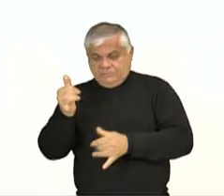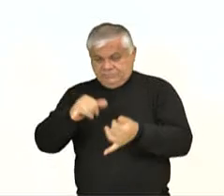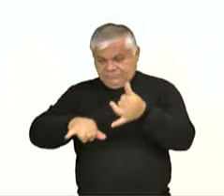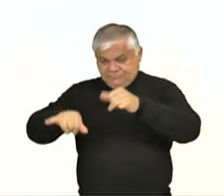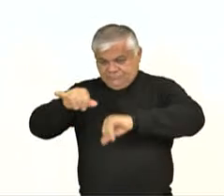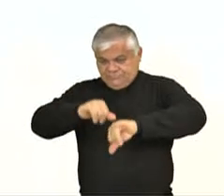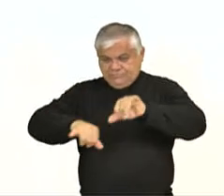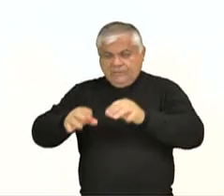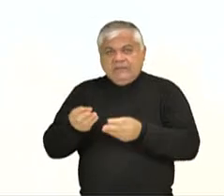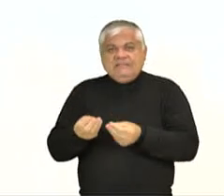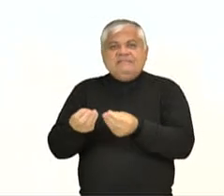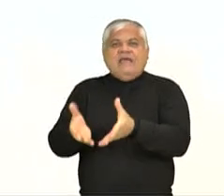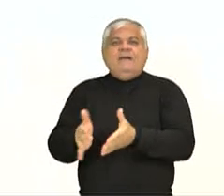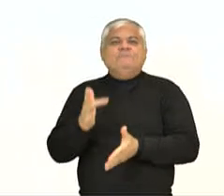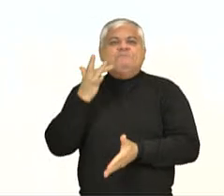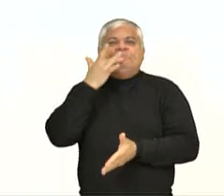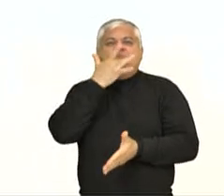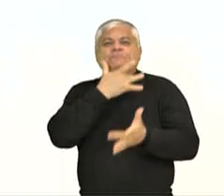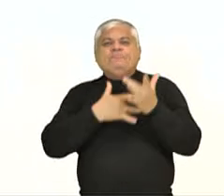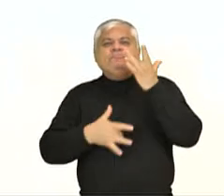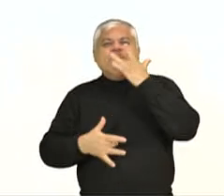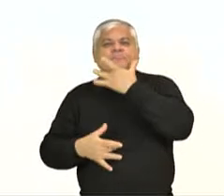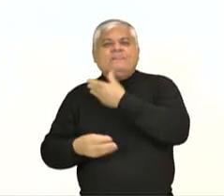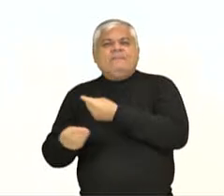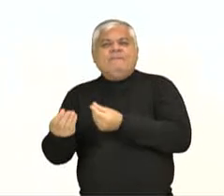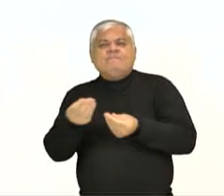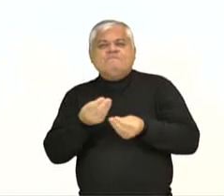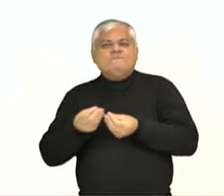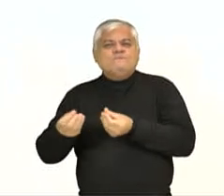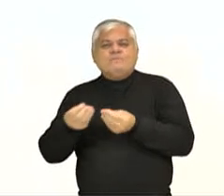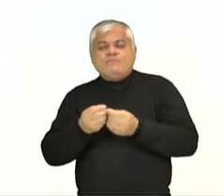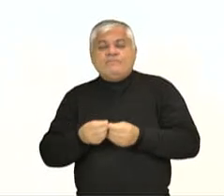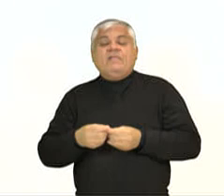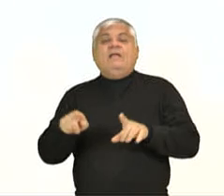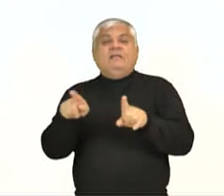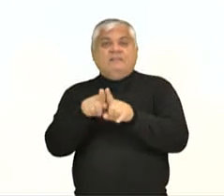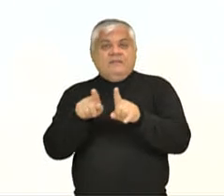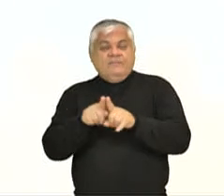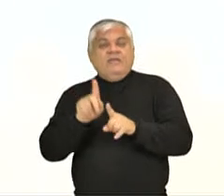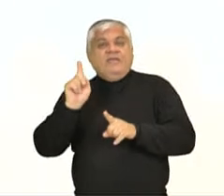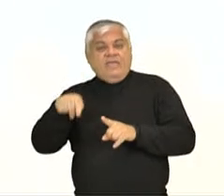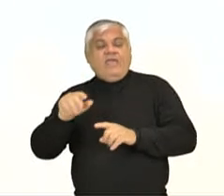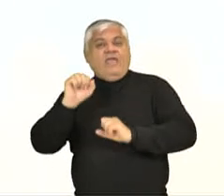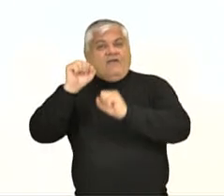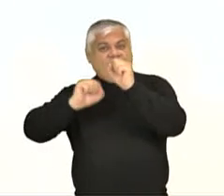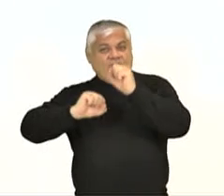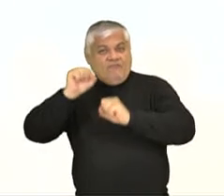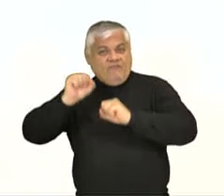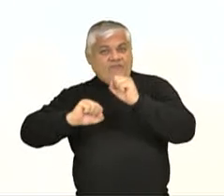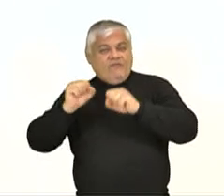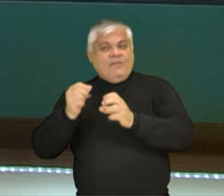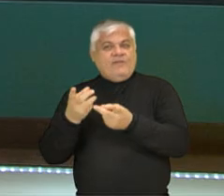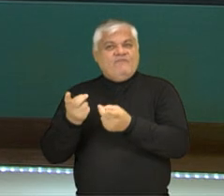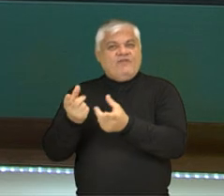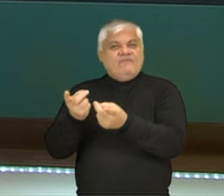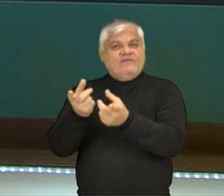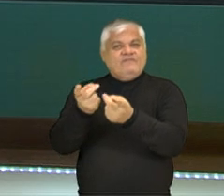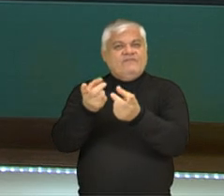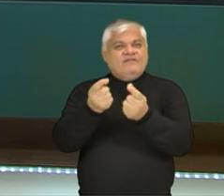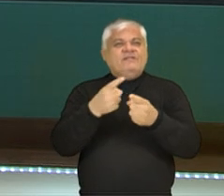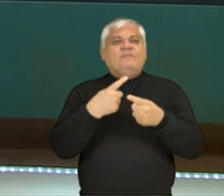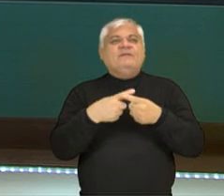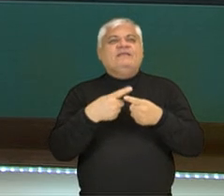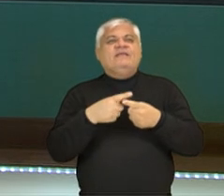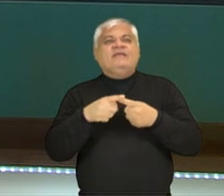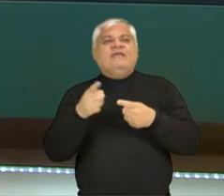conferir sabor de frutas aos alimentos. Ademais, são empregados pelas indústrias de guloseimas a fim de